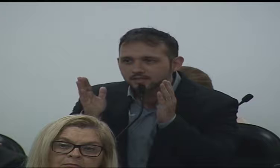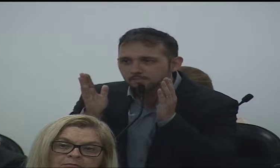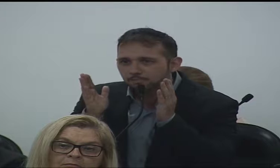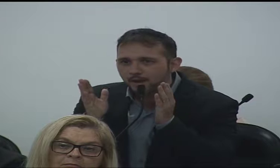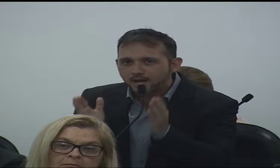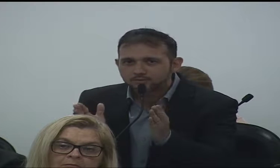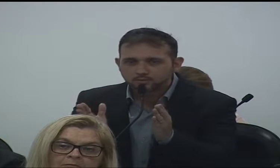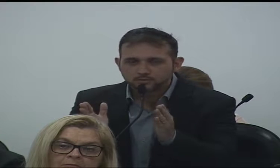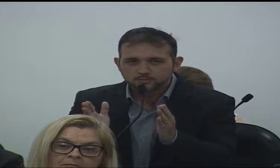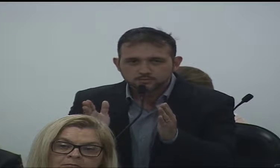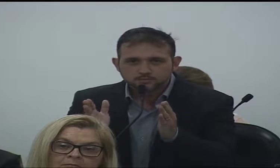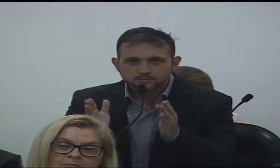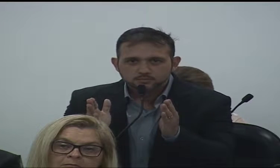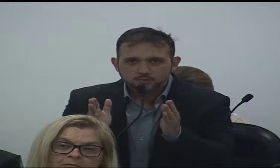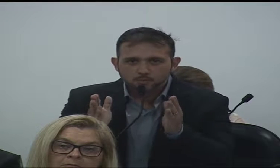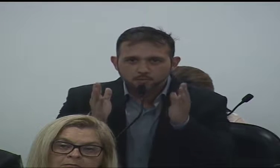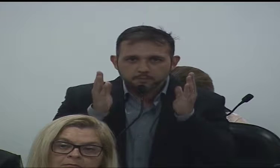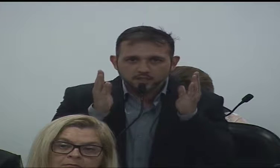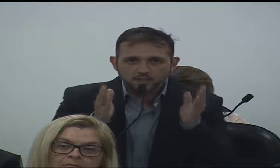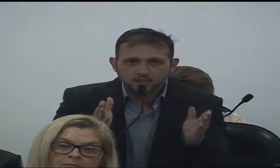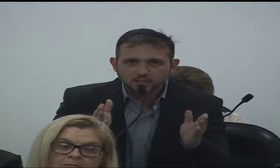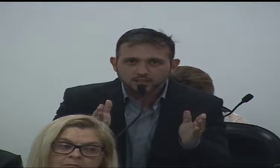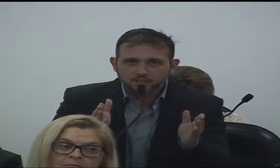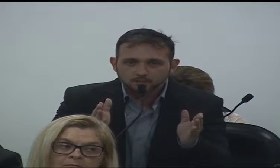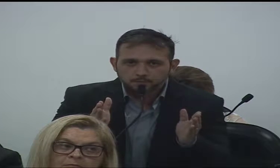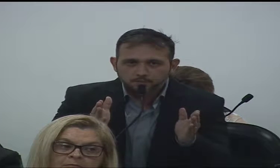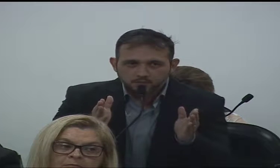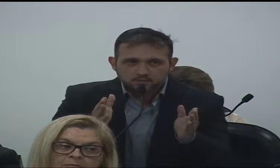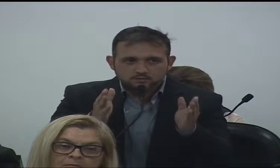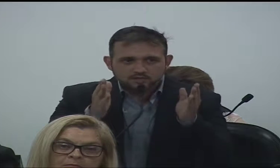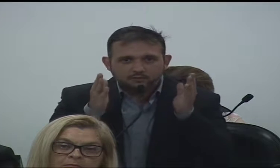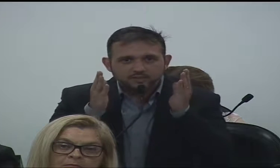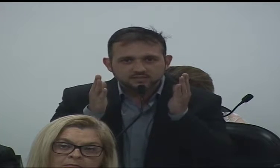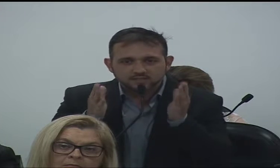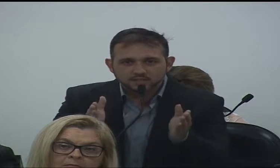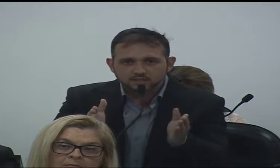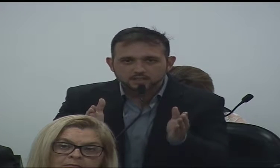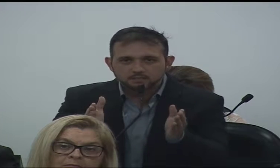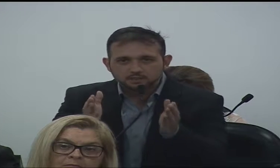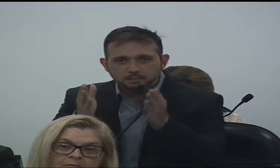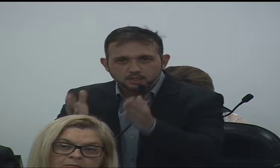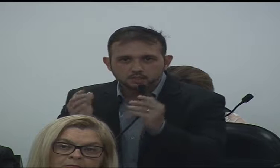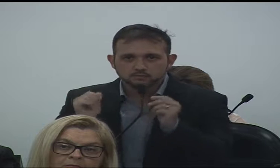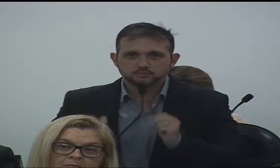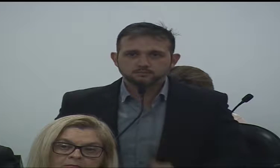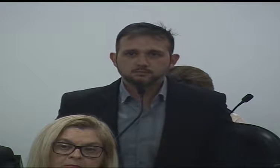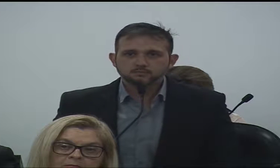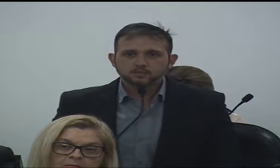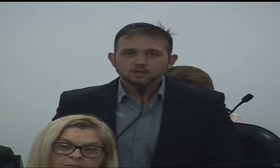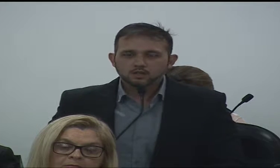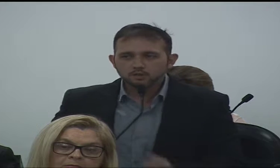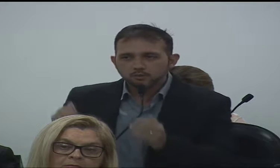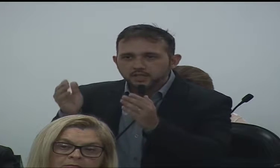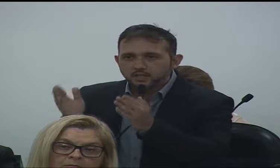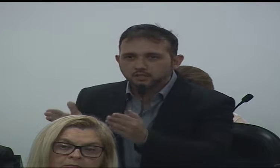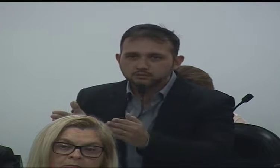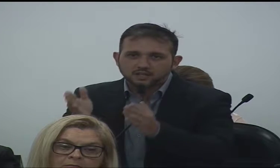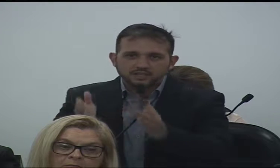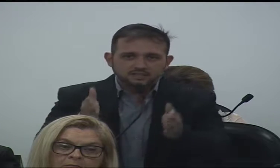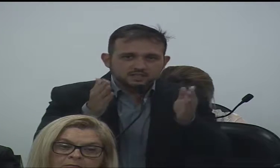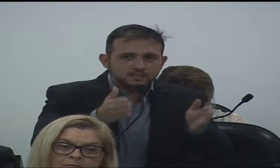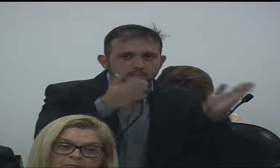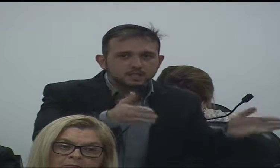lá estampado uma menina travestida de menino e um